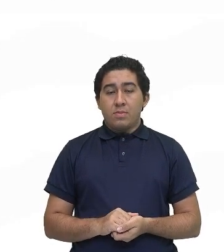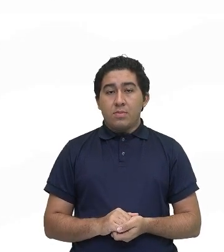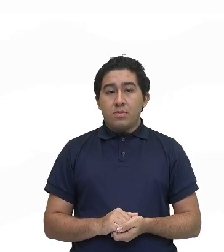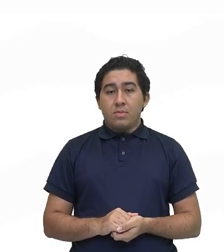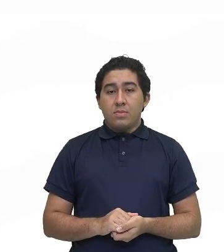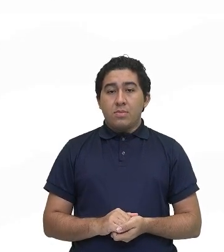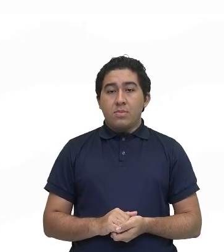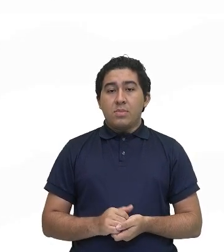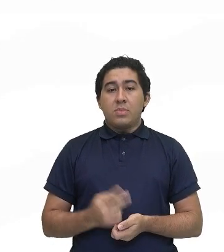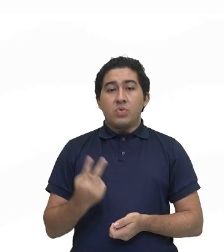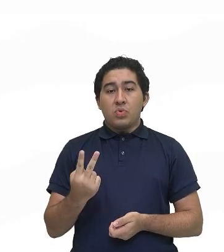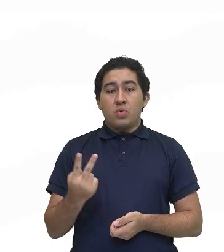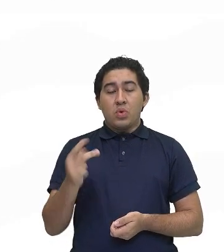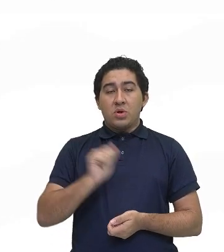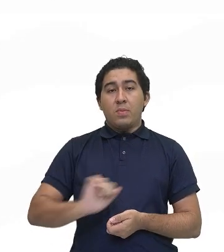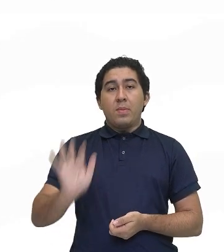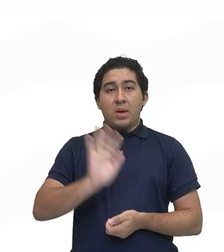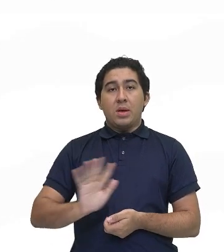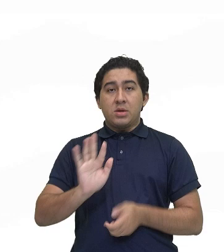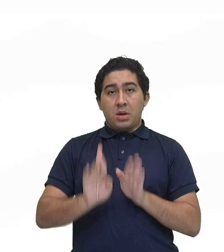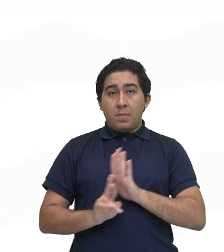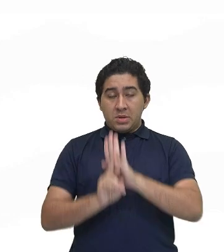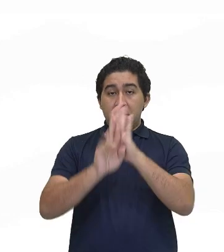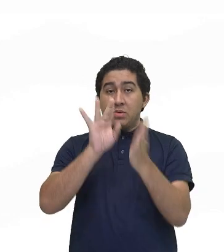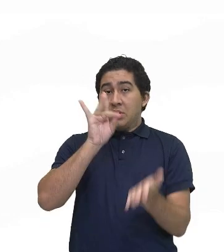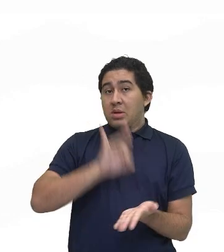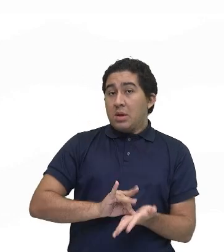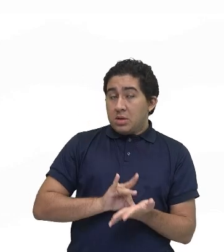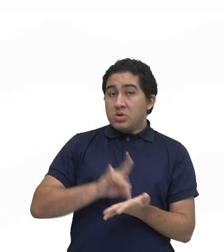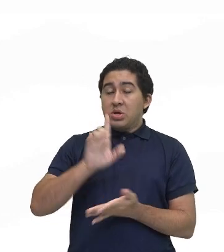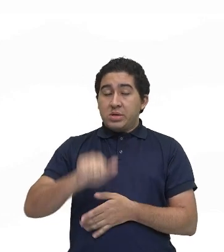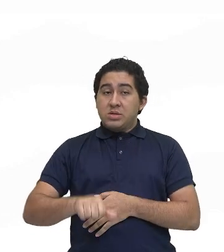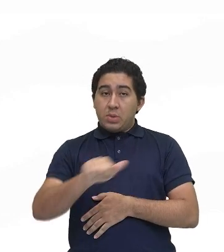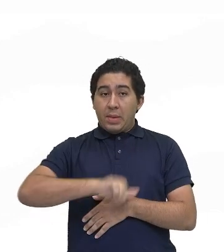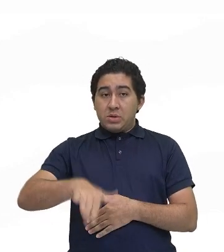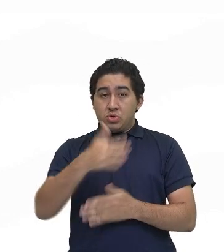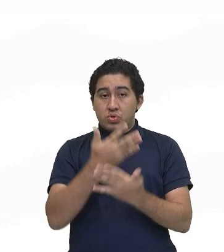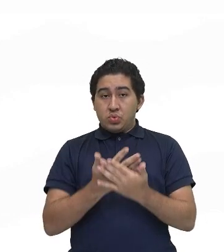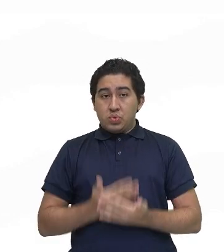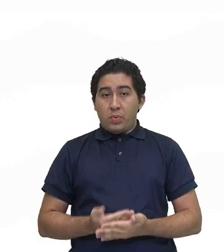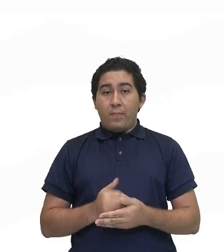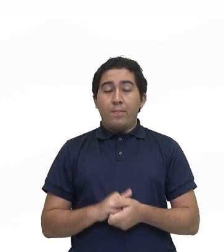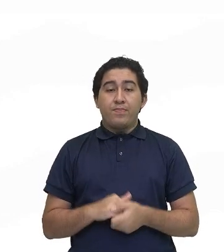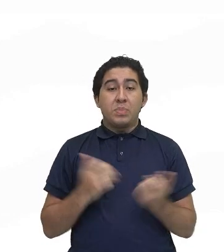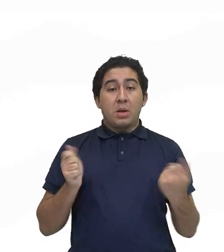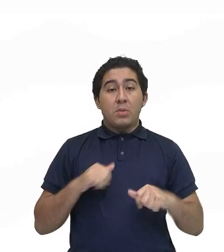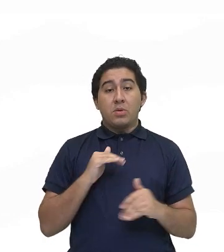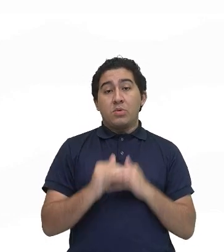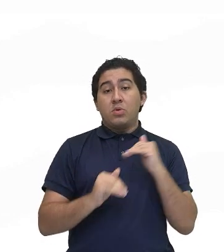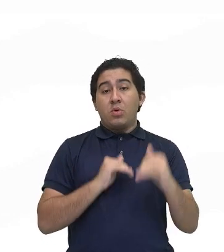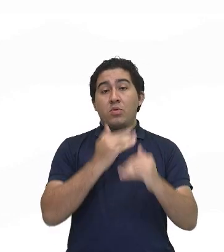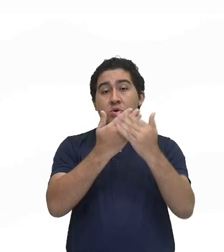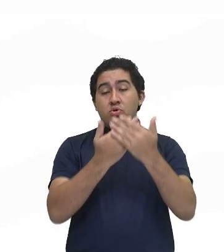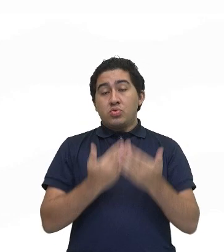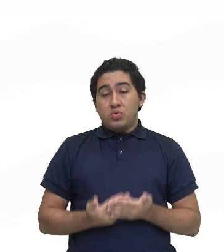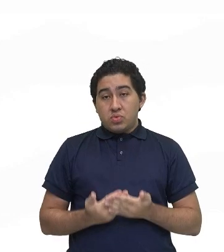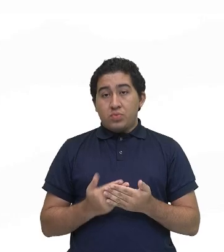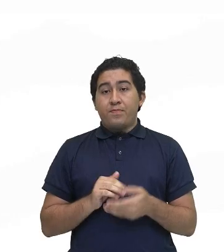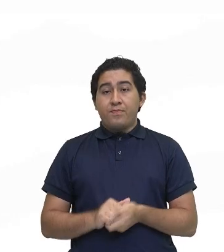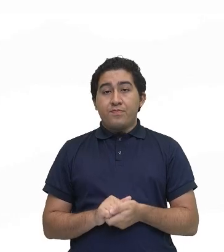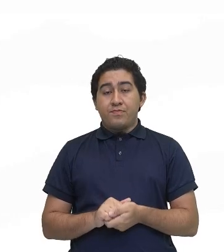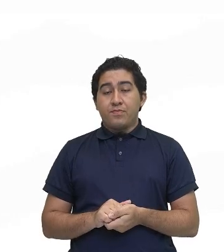duas imagens que representam muito bem a astrofísica. Para desenvolver seus estudos,